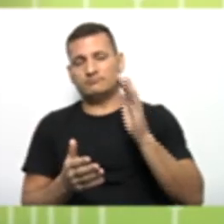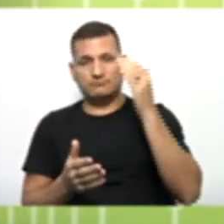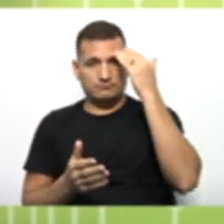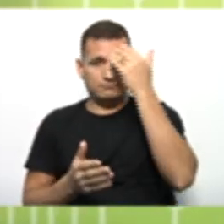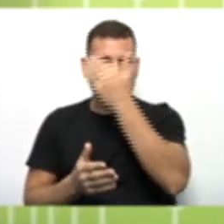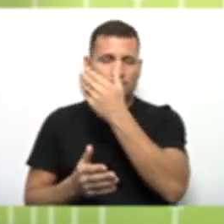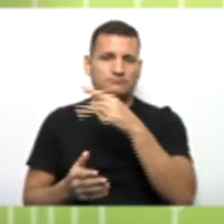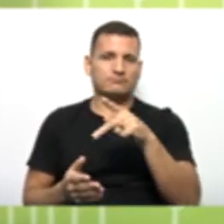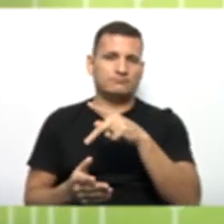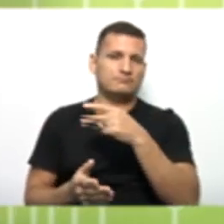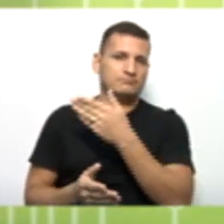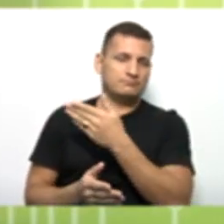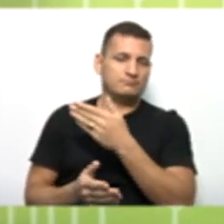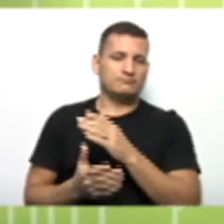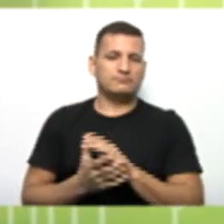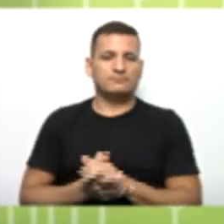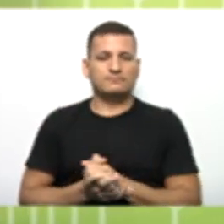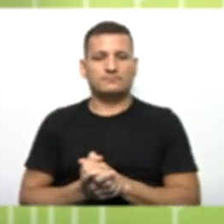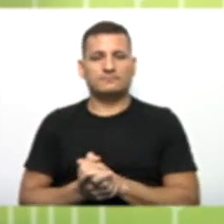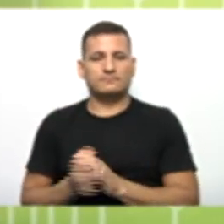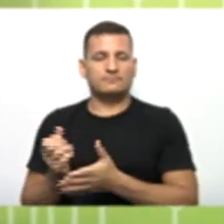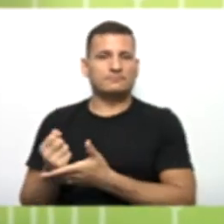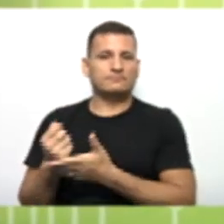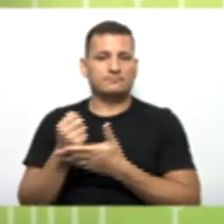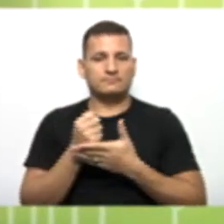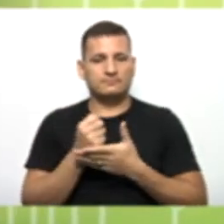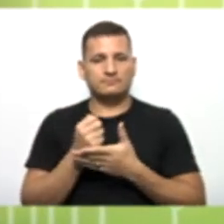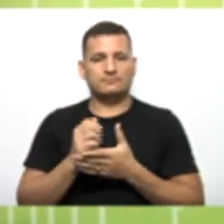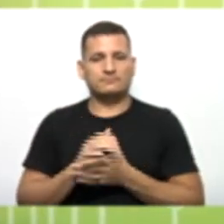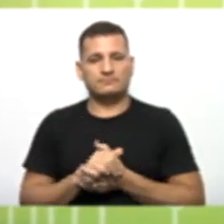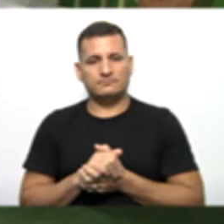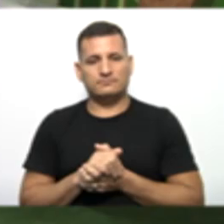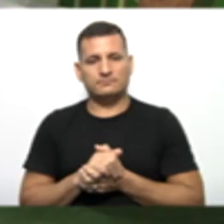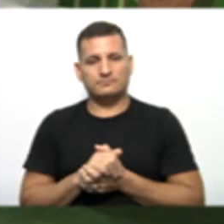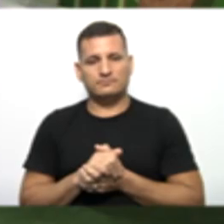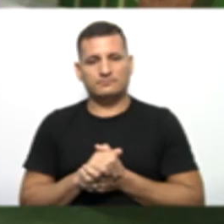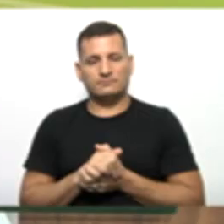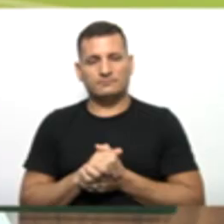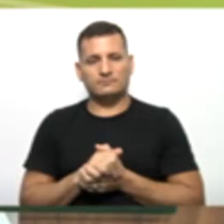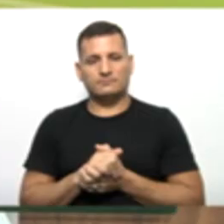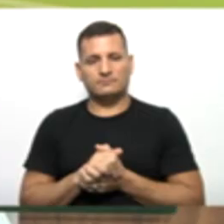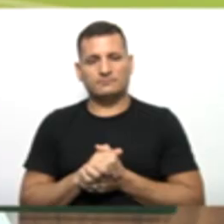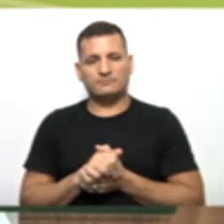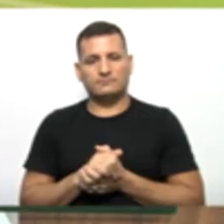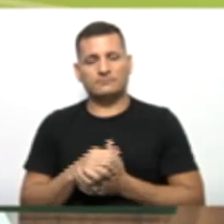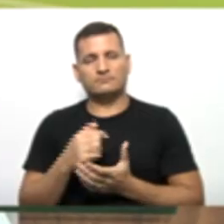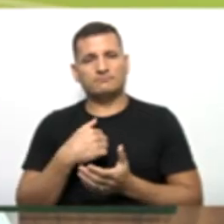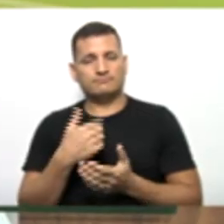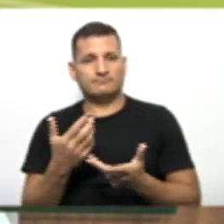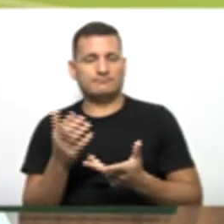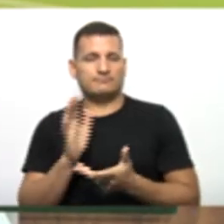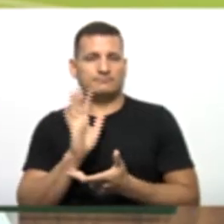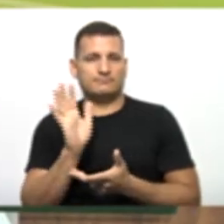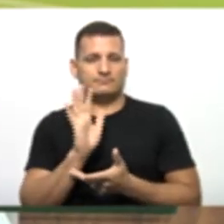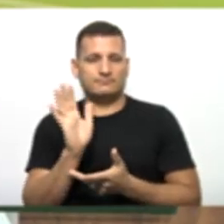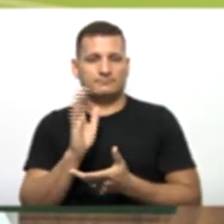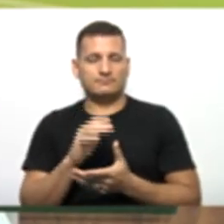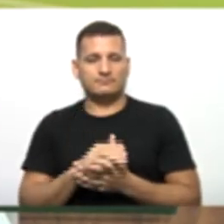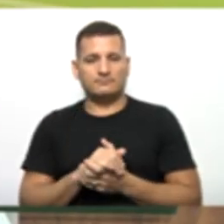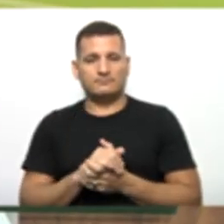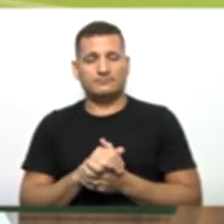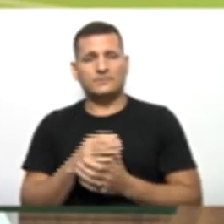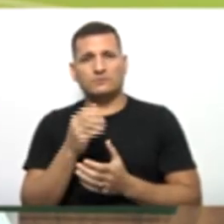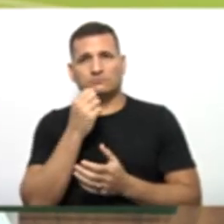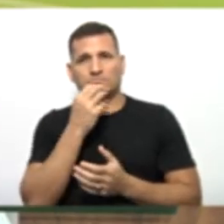aí a participação do professor aí, tá nos auxiliando, né, professor? Isso mesmo, né? Despedindo, né? E espero que vocês tenham um